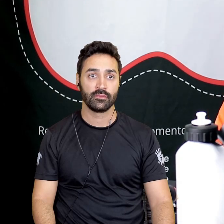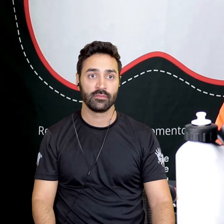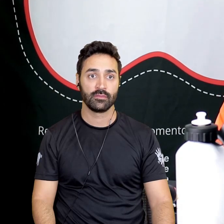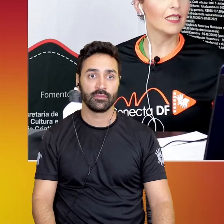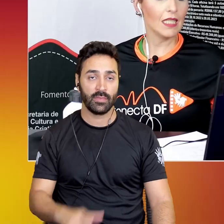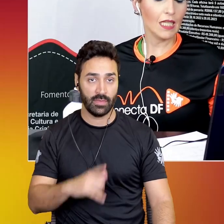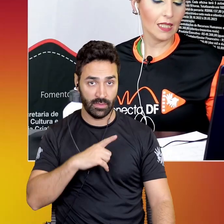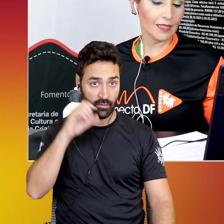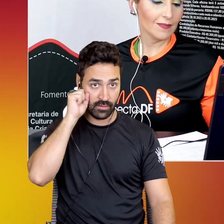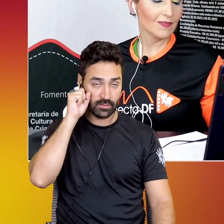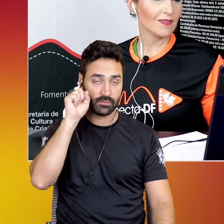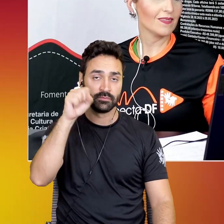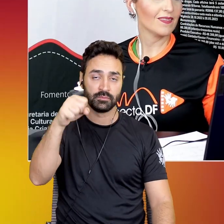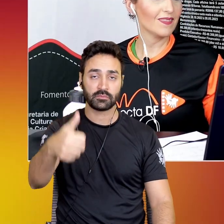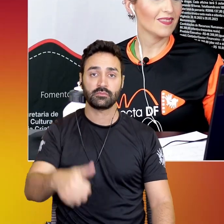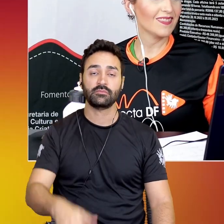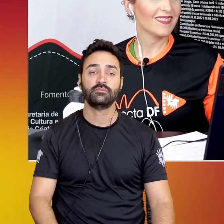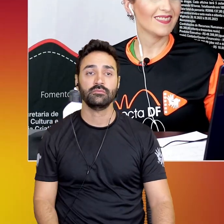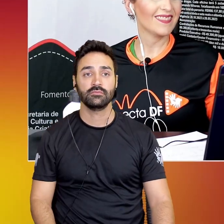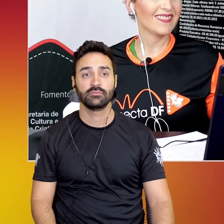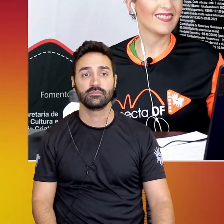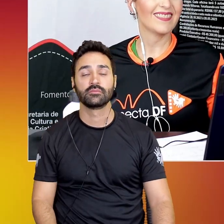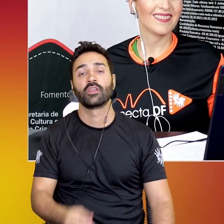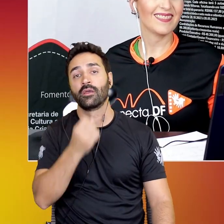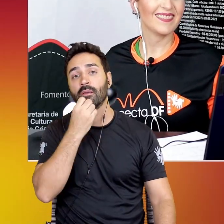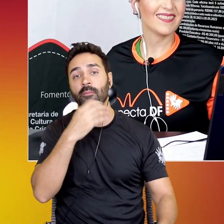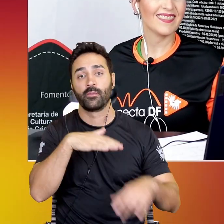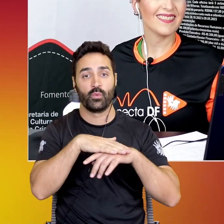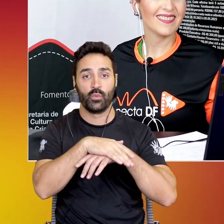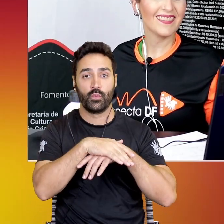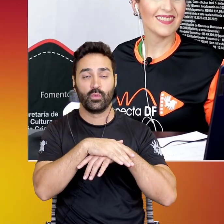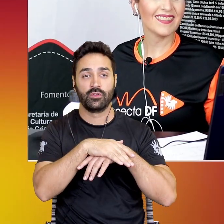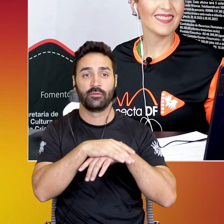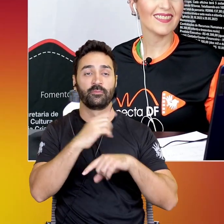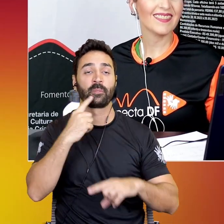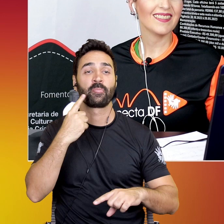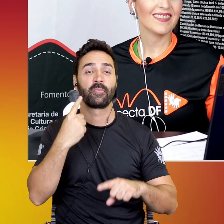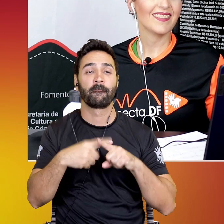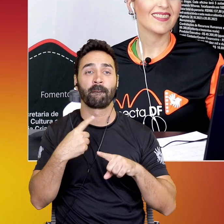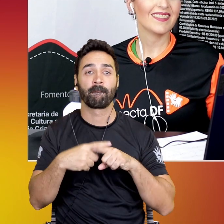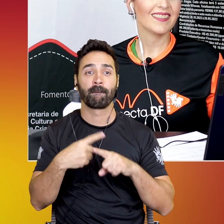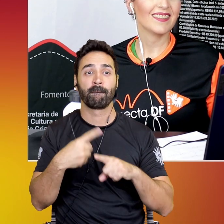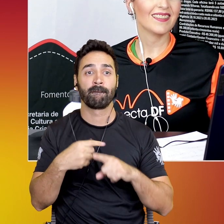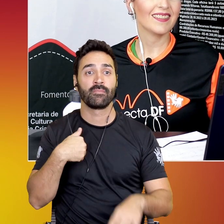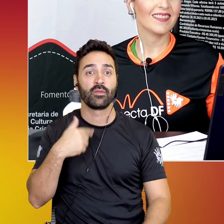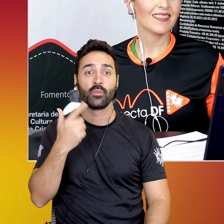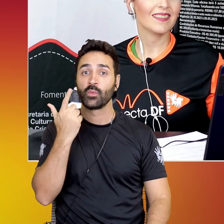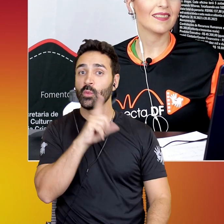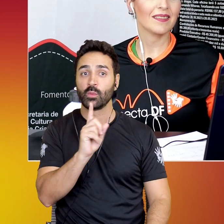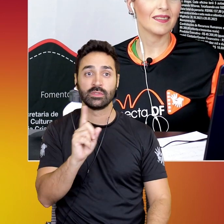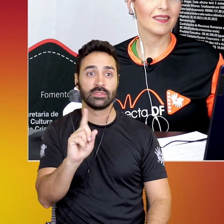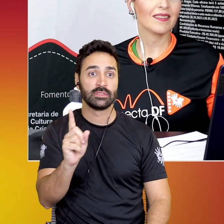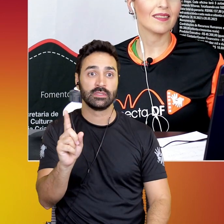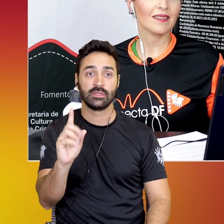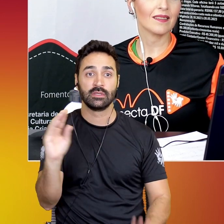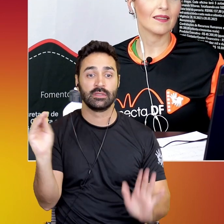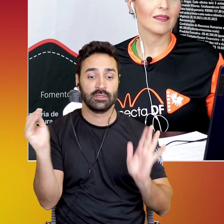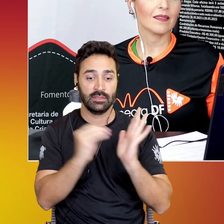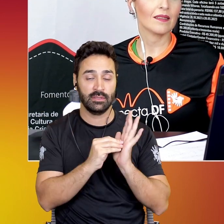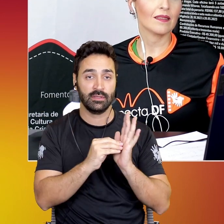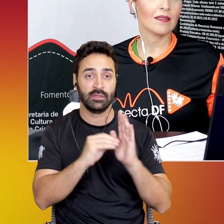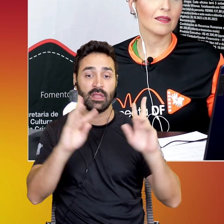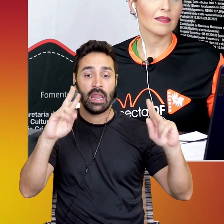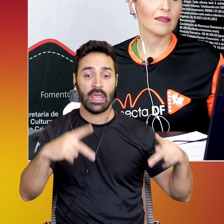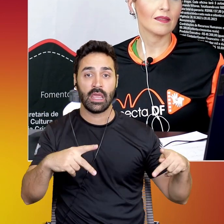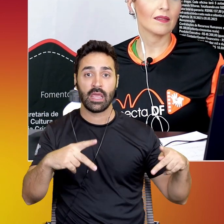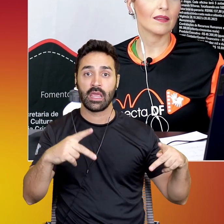ouvindo? Sim. Boa noite. É porque eu não consegui a lista de presença no link e aí eu não